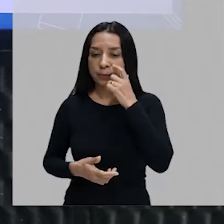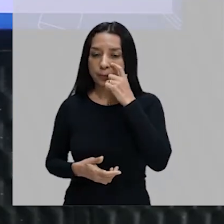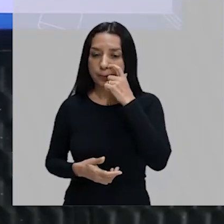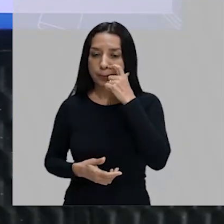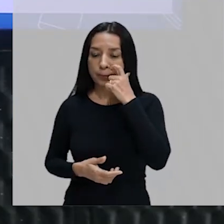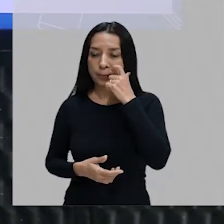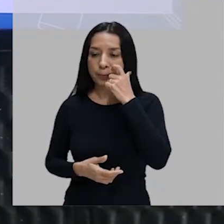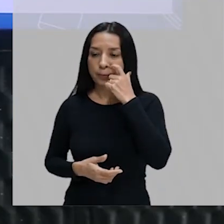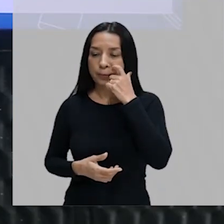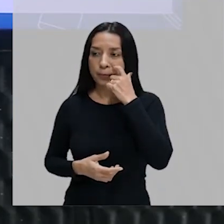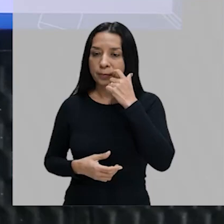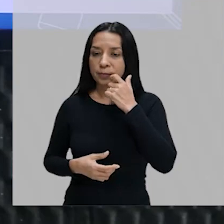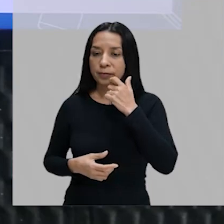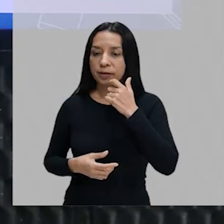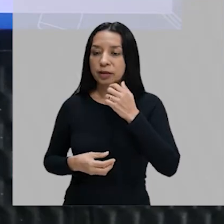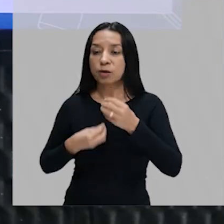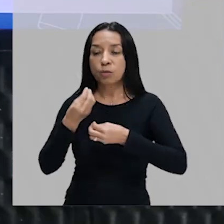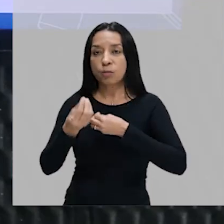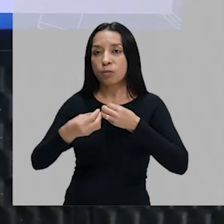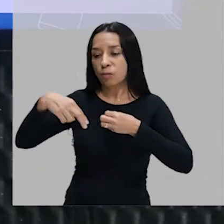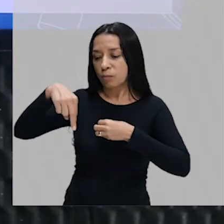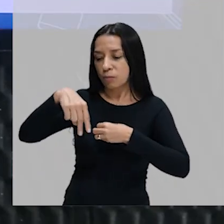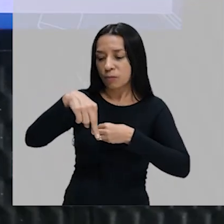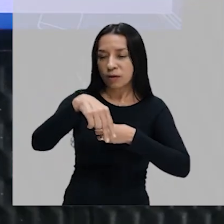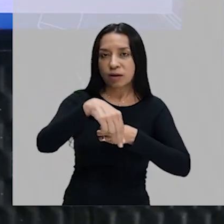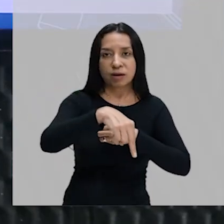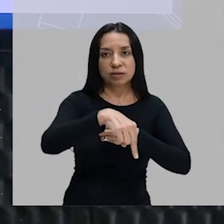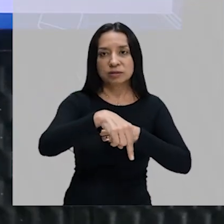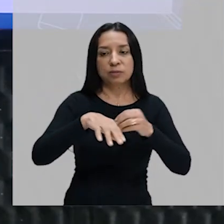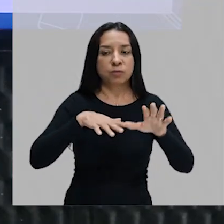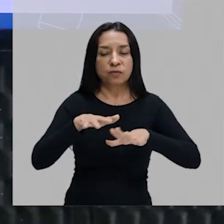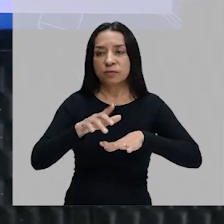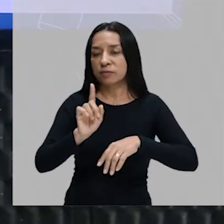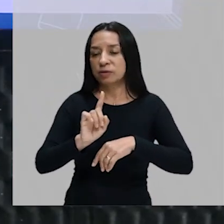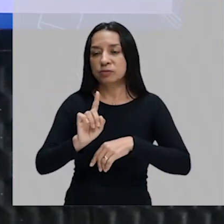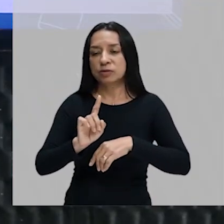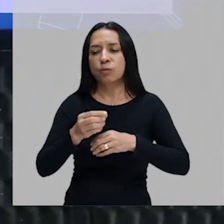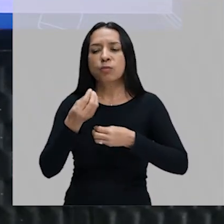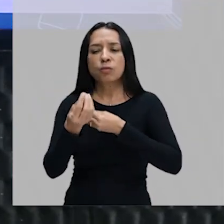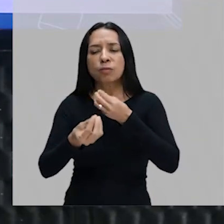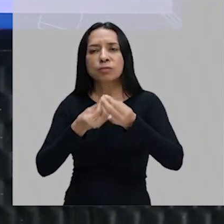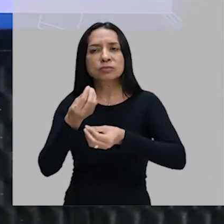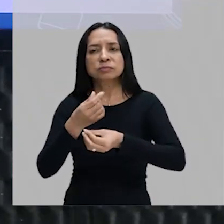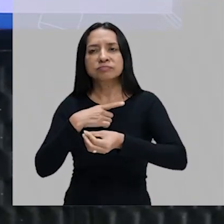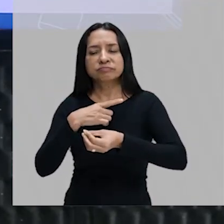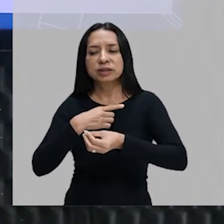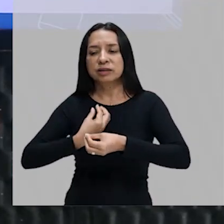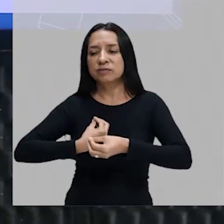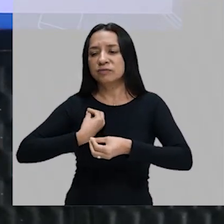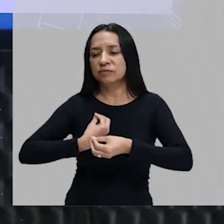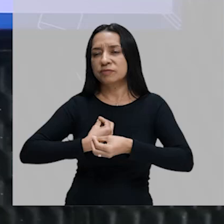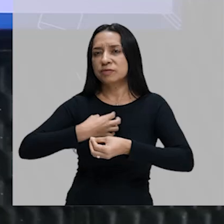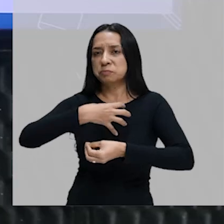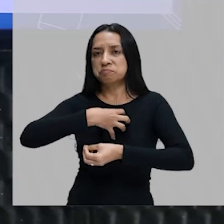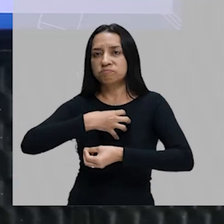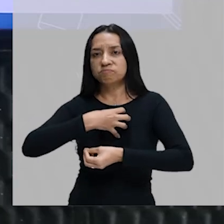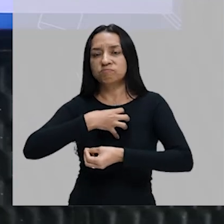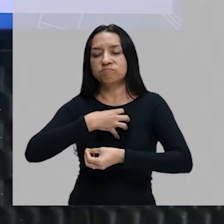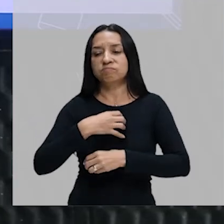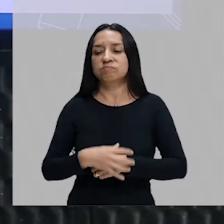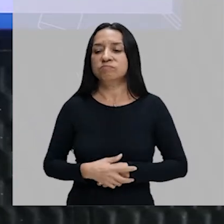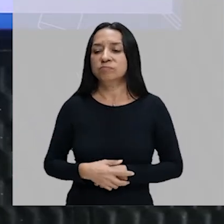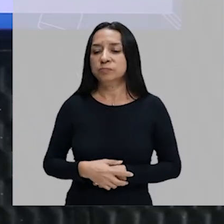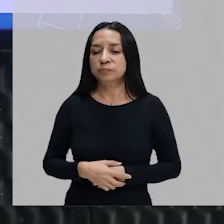anda. Não é como anda movimento, tá, gente? É como anda, como você tem andado, como você tem se sentido, como você